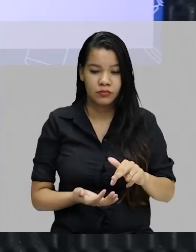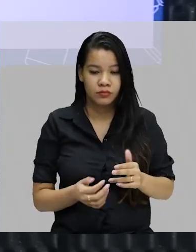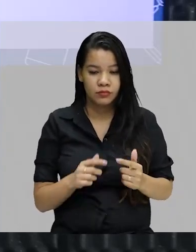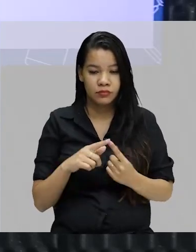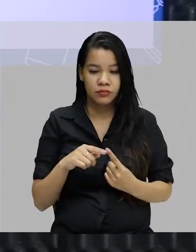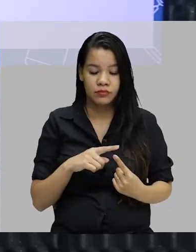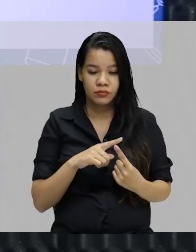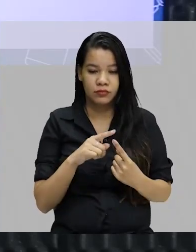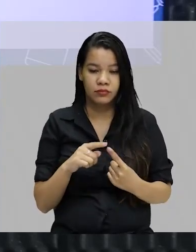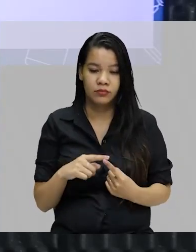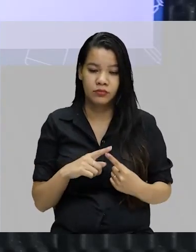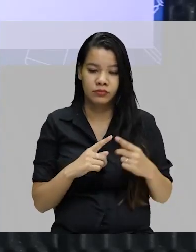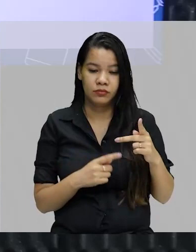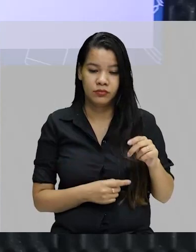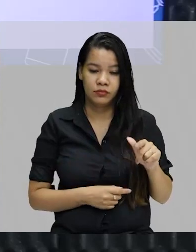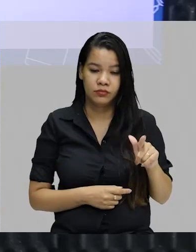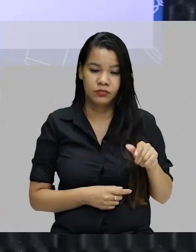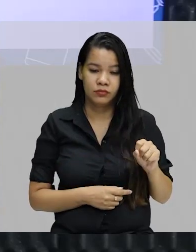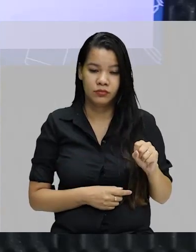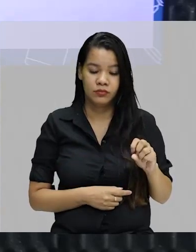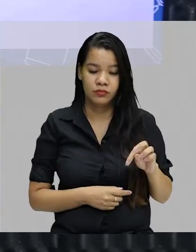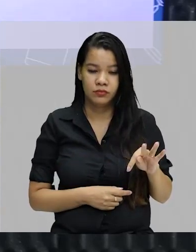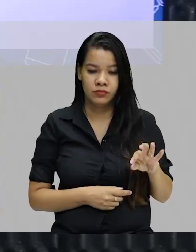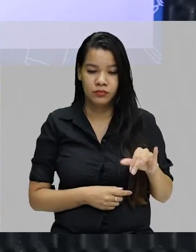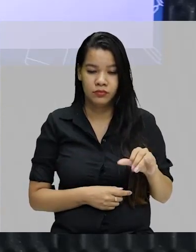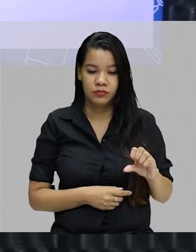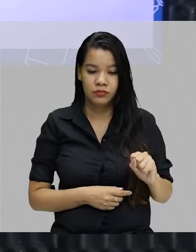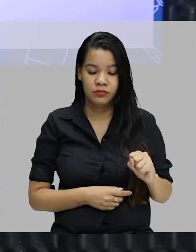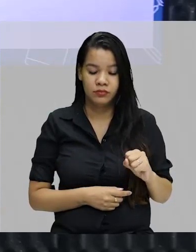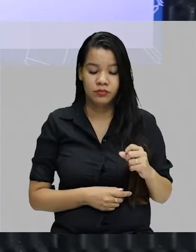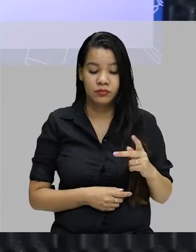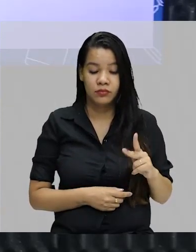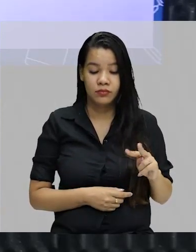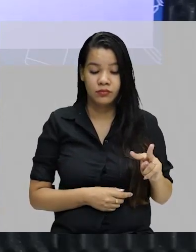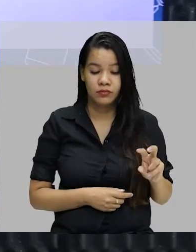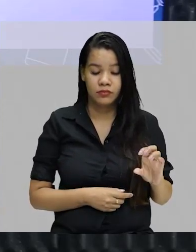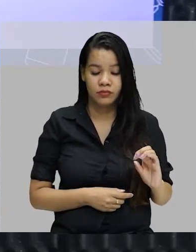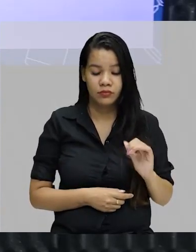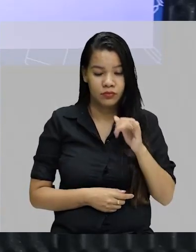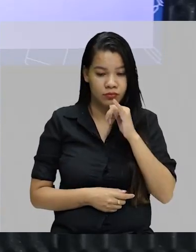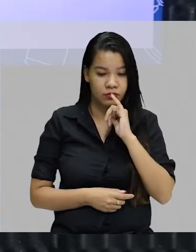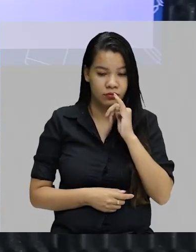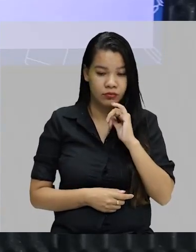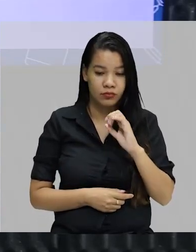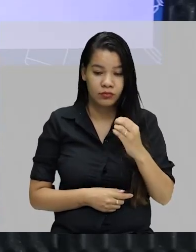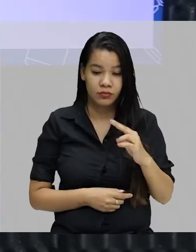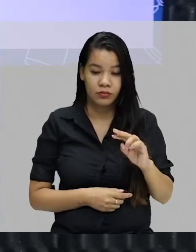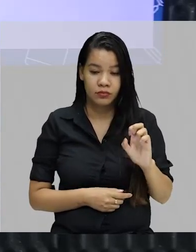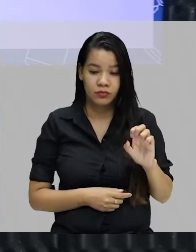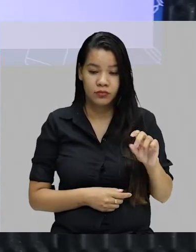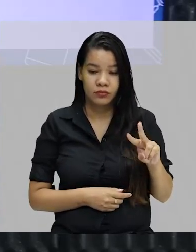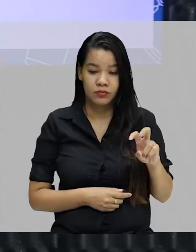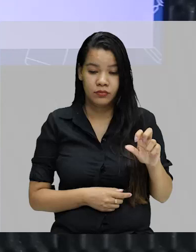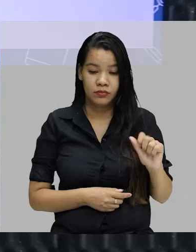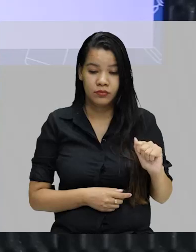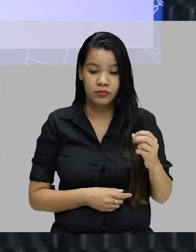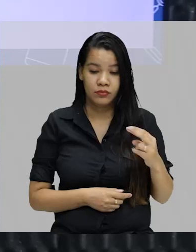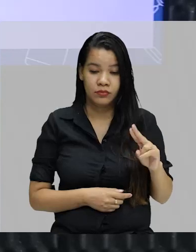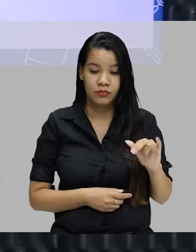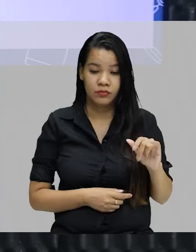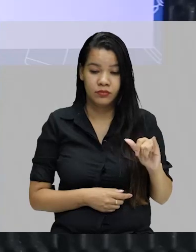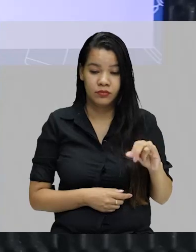o polietileno, o poliisopropeno, certo? O PVC, o EVA, o